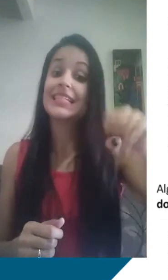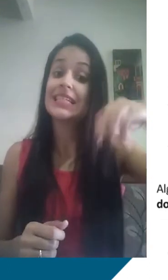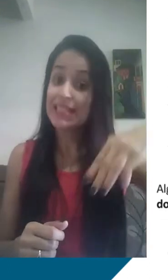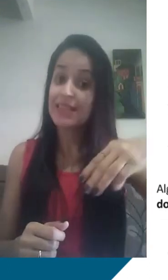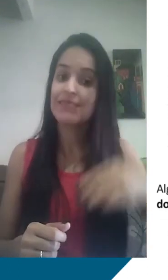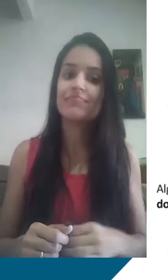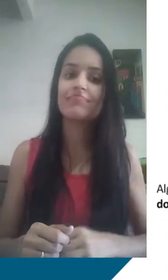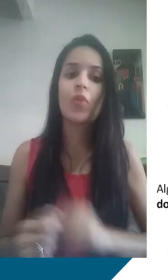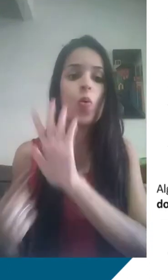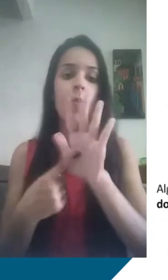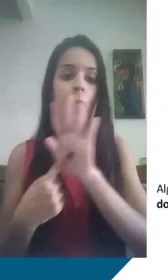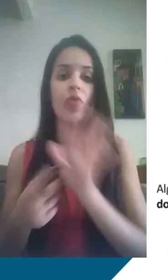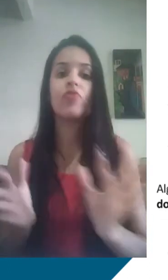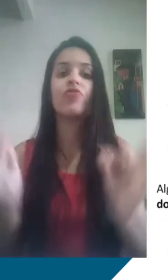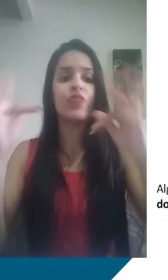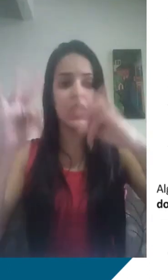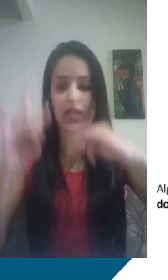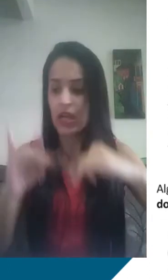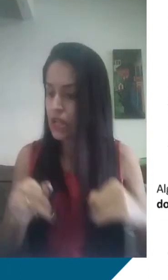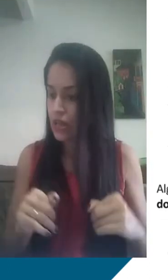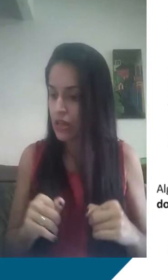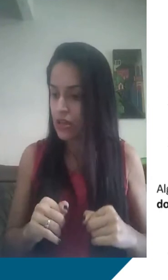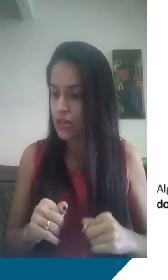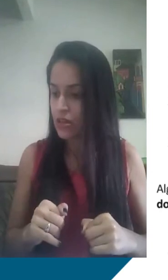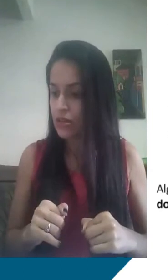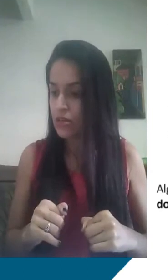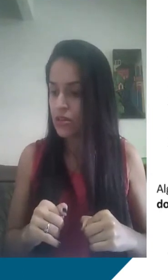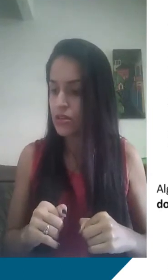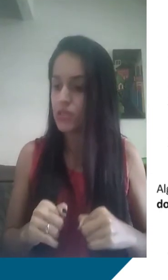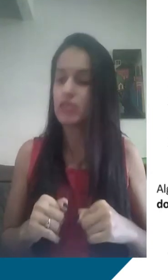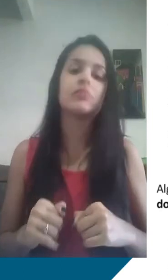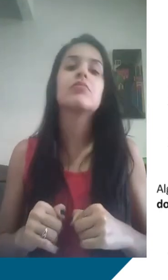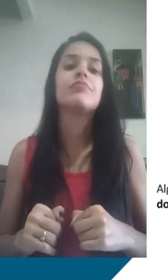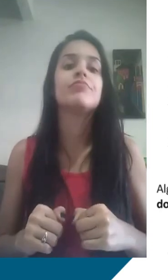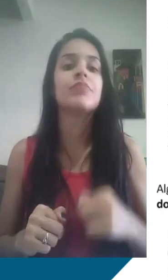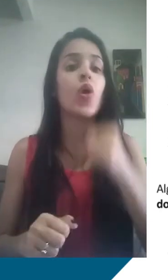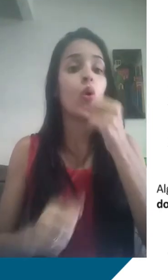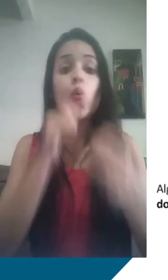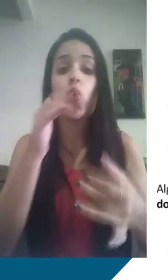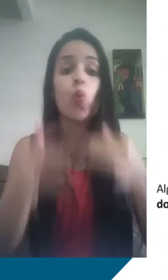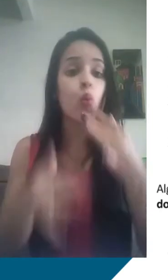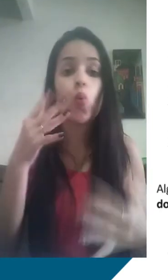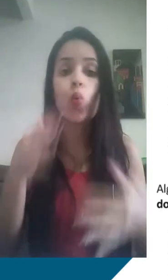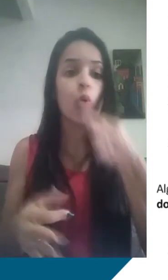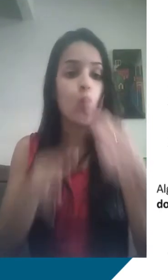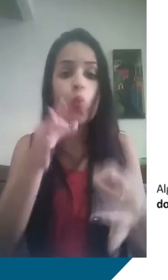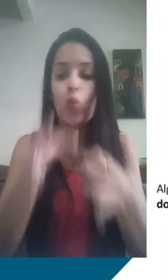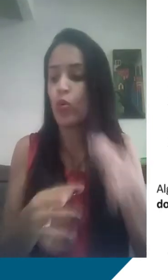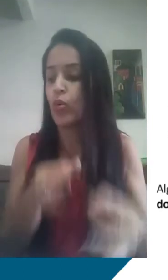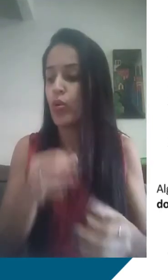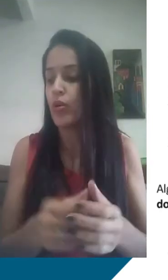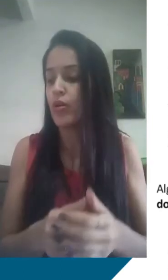a finalização de uma listagem de ações que o texto publicitário promove para valorizar e tornar